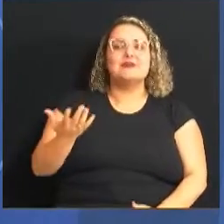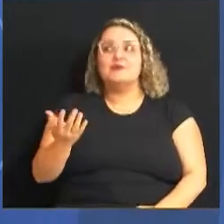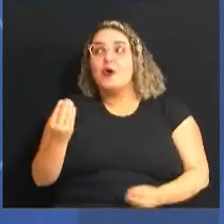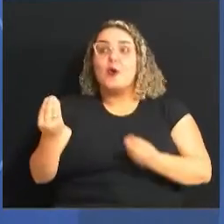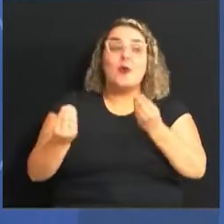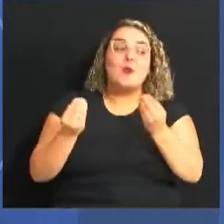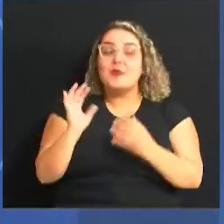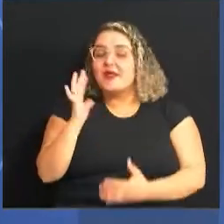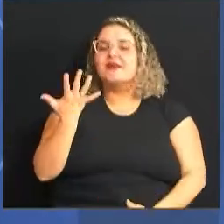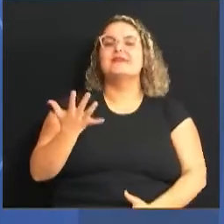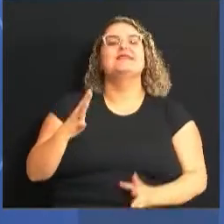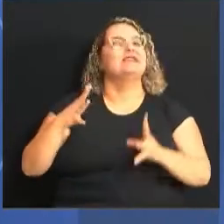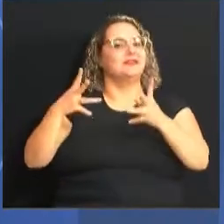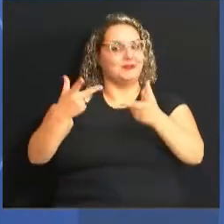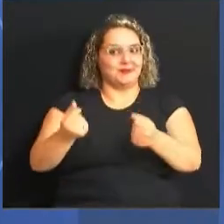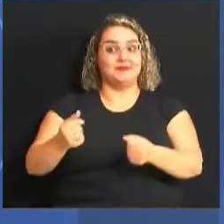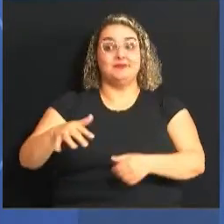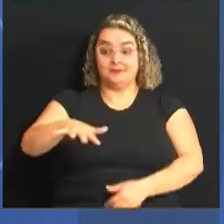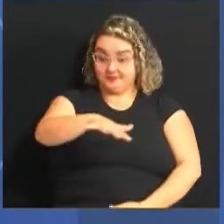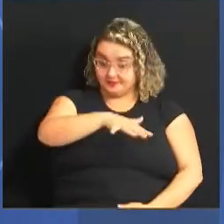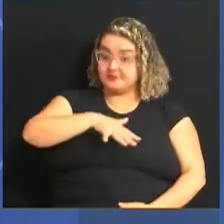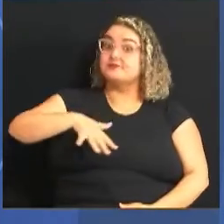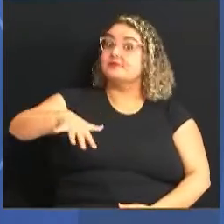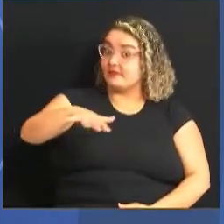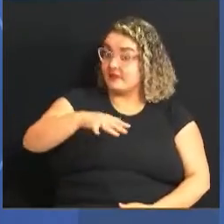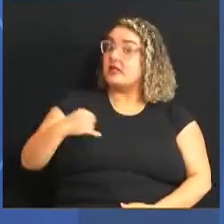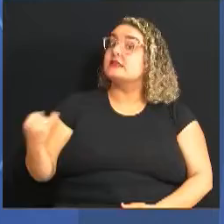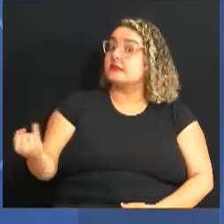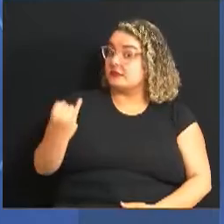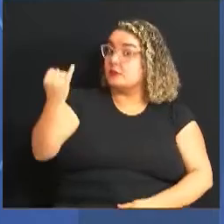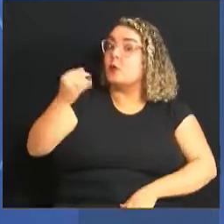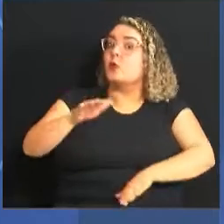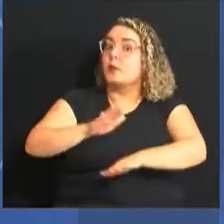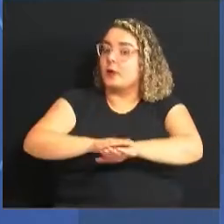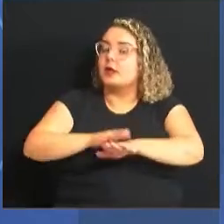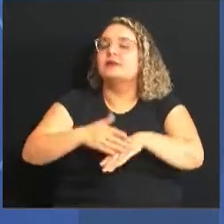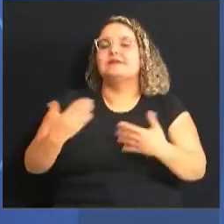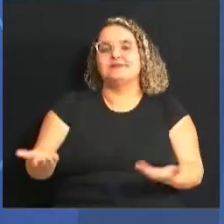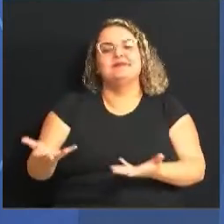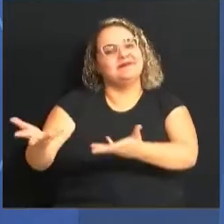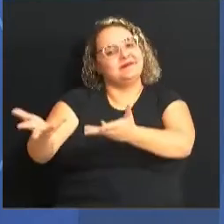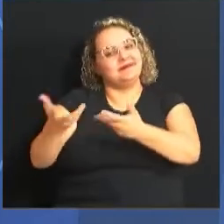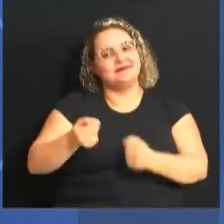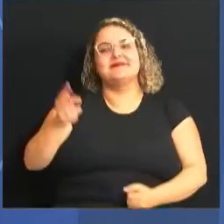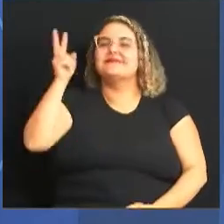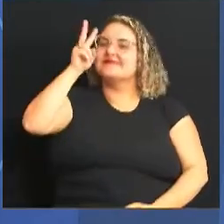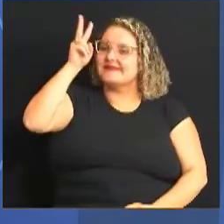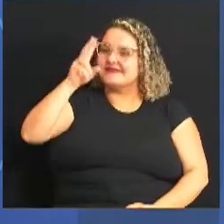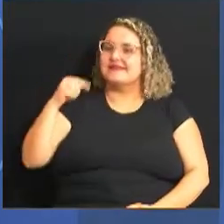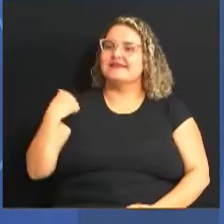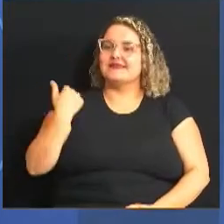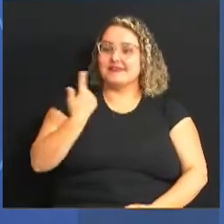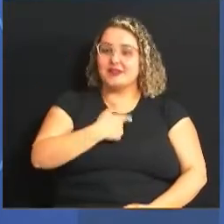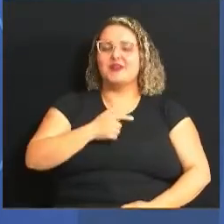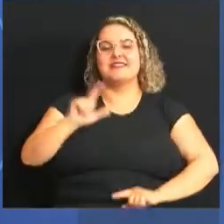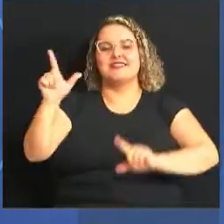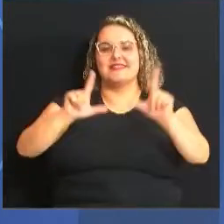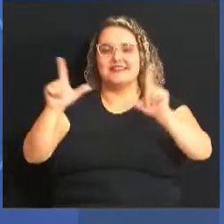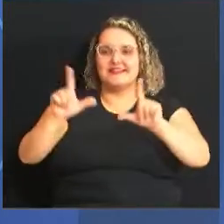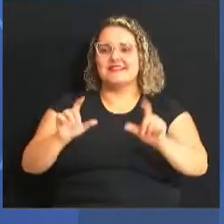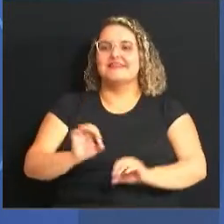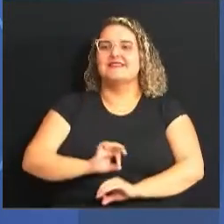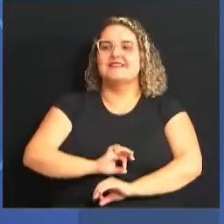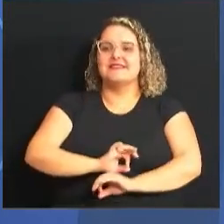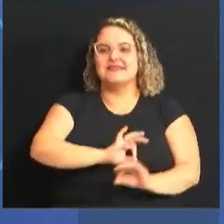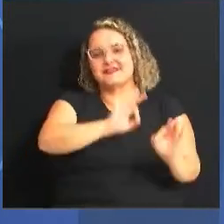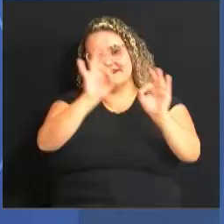tudo mais que envolve esse pleito tão importante. Então já fica o convite, lembrando que a nossa transmissão é toda